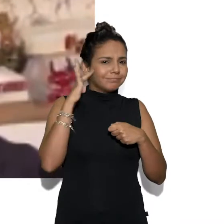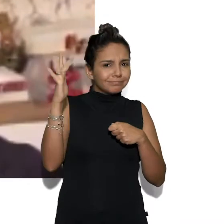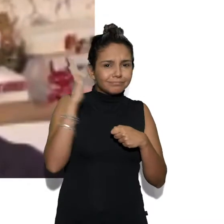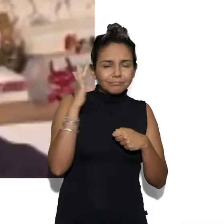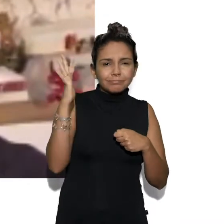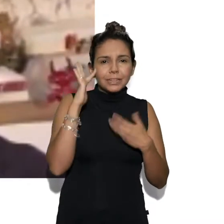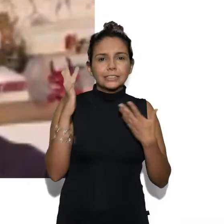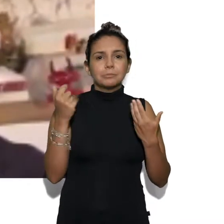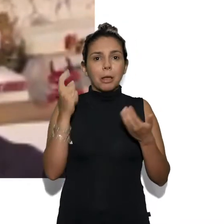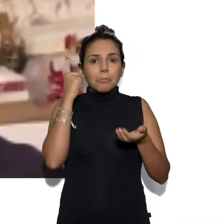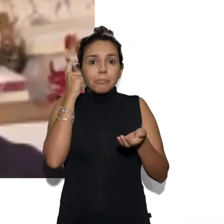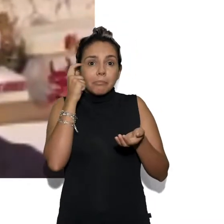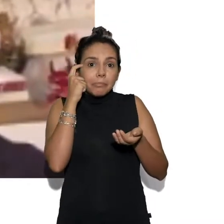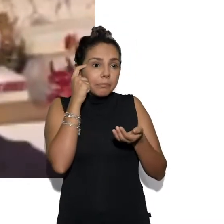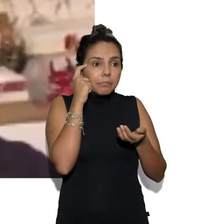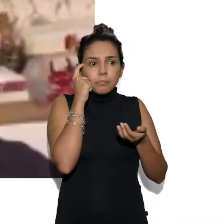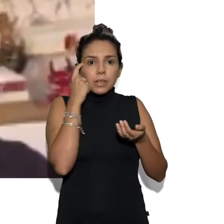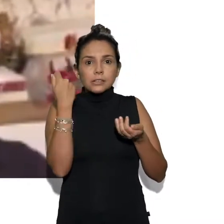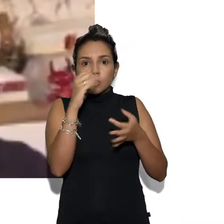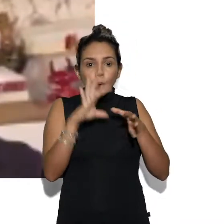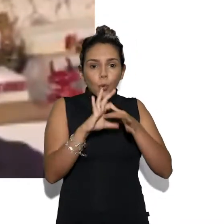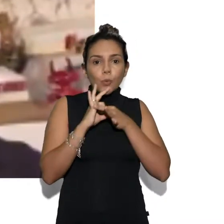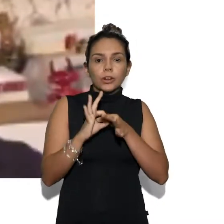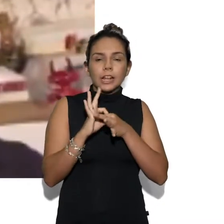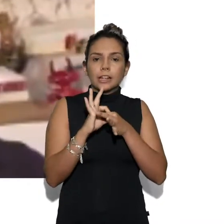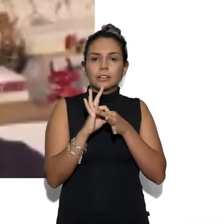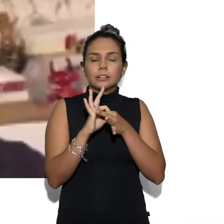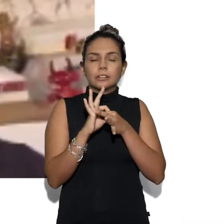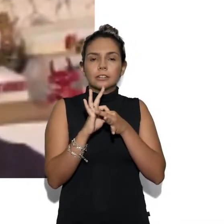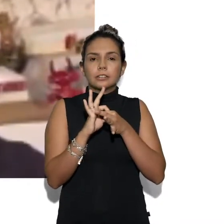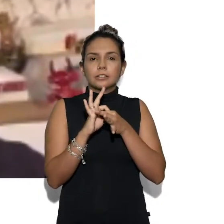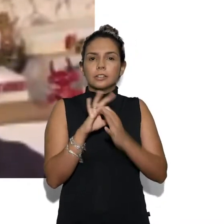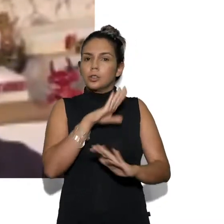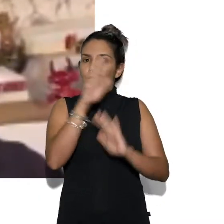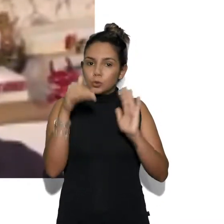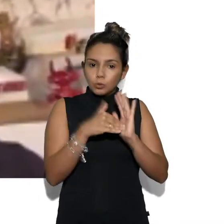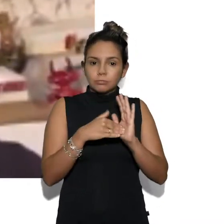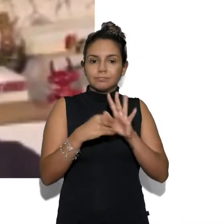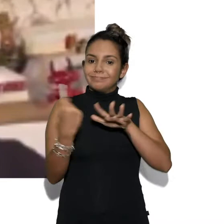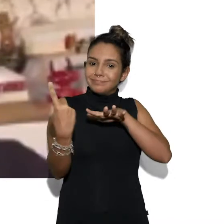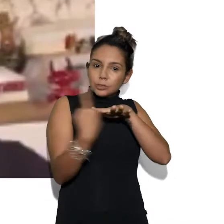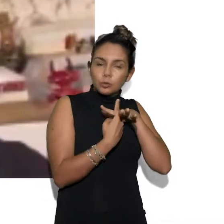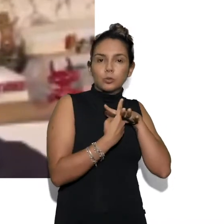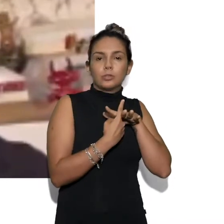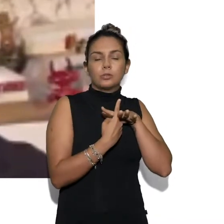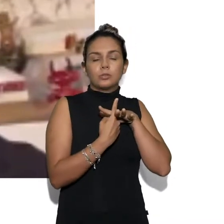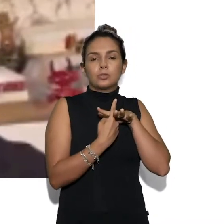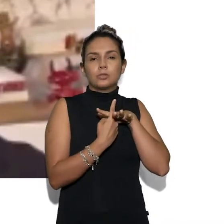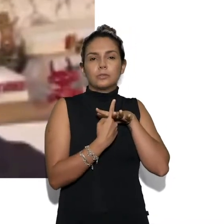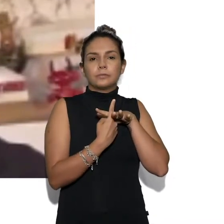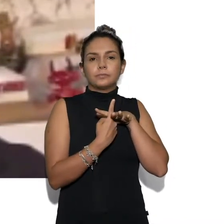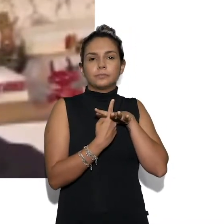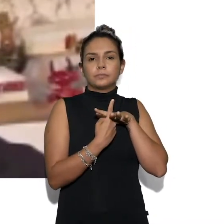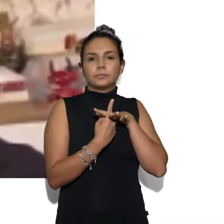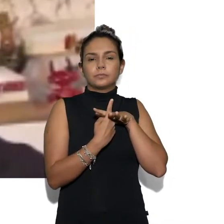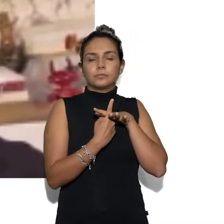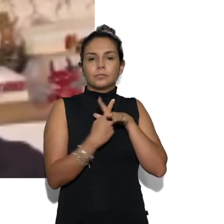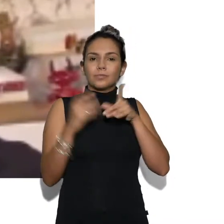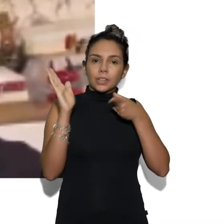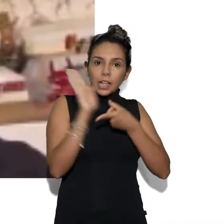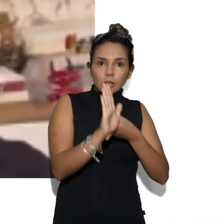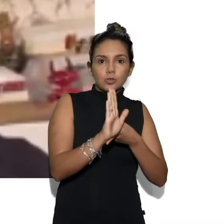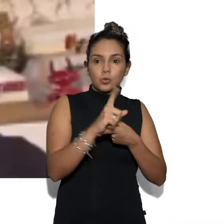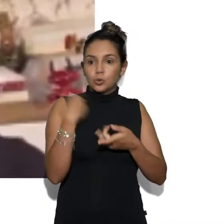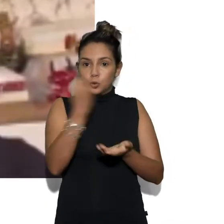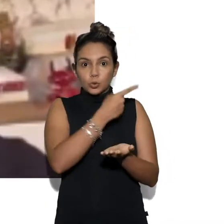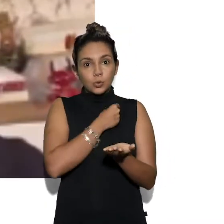pensar em que, para estarmos todos seguros, precisamos de estar todos incluídos numa espécie de favorecimento à partida,